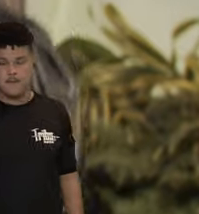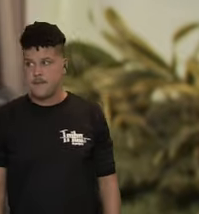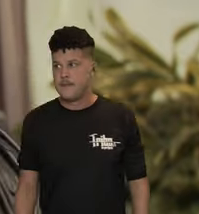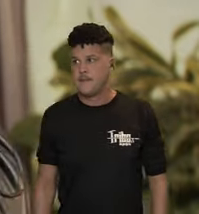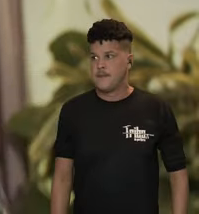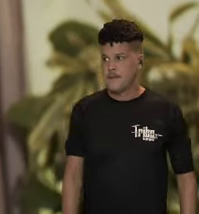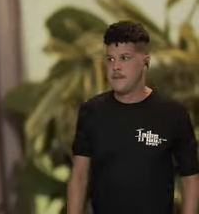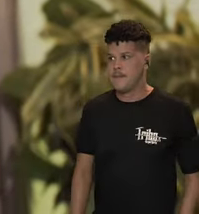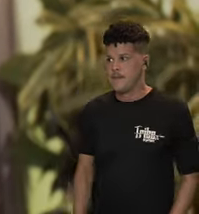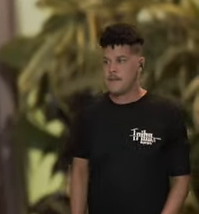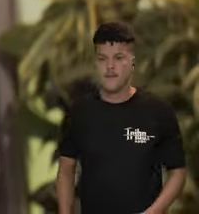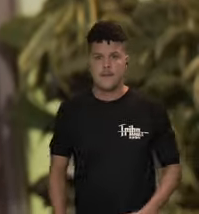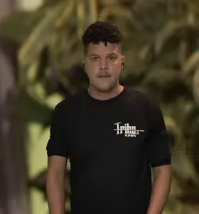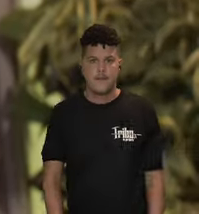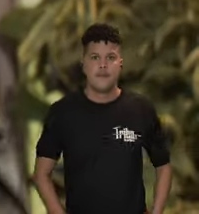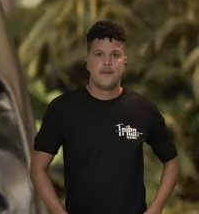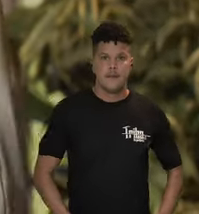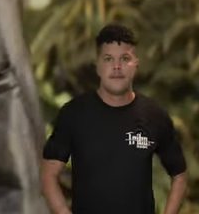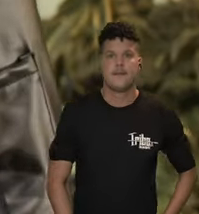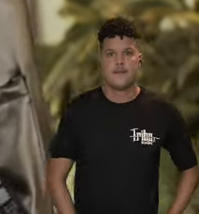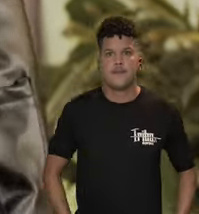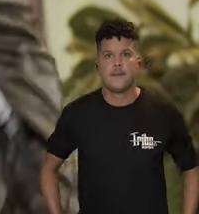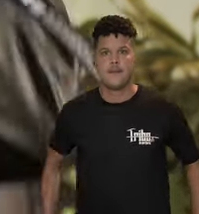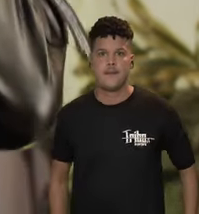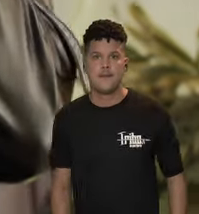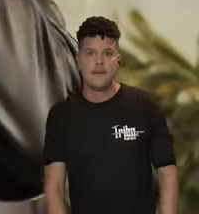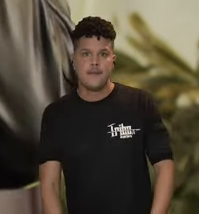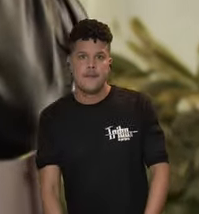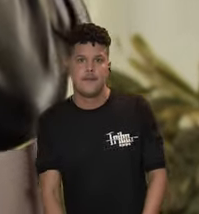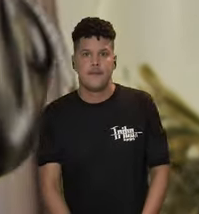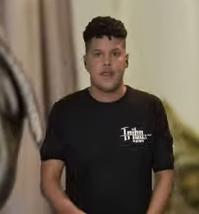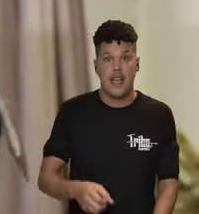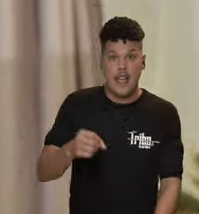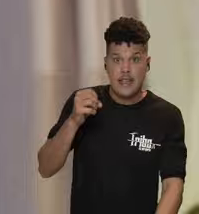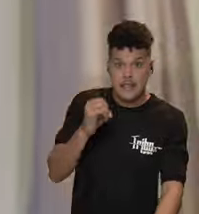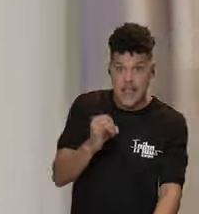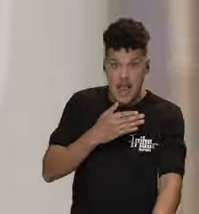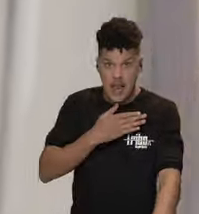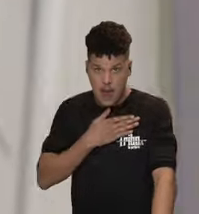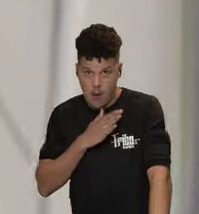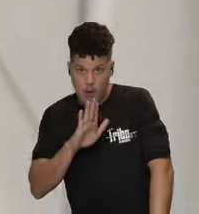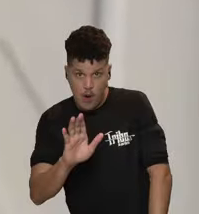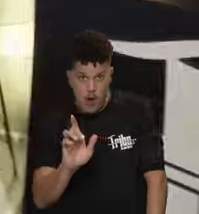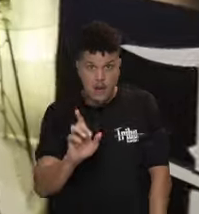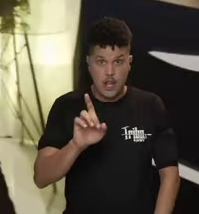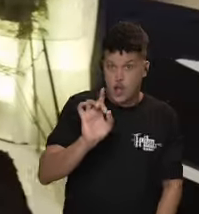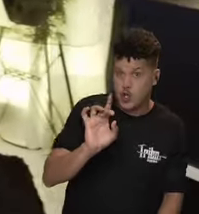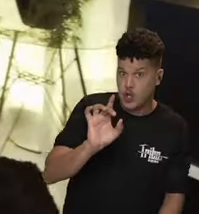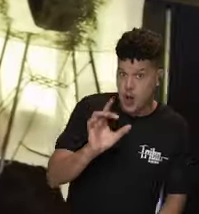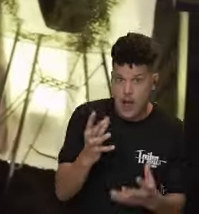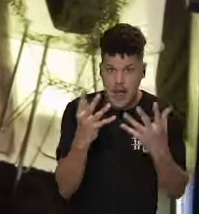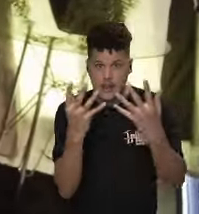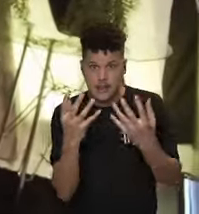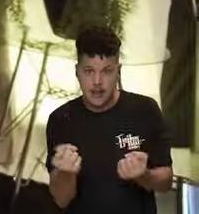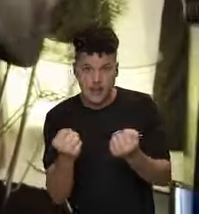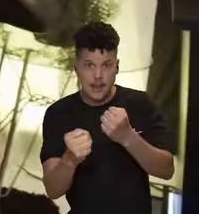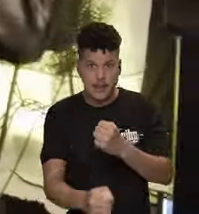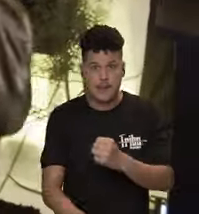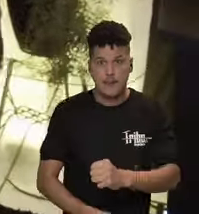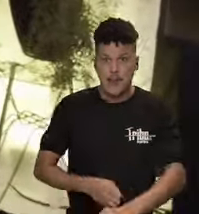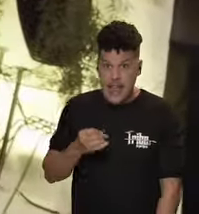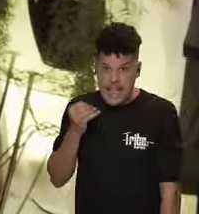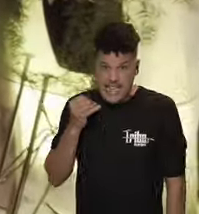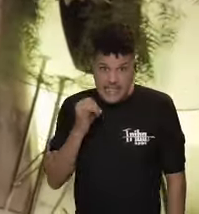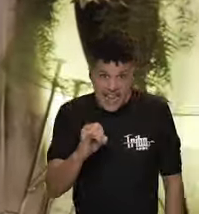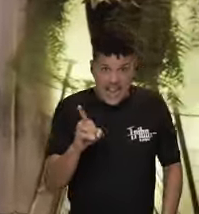Assim, canto, caso, porra. E se não gosta, só aceita. Se não